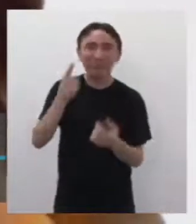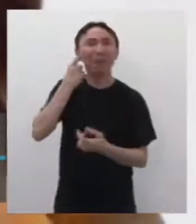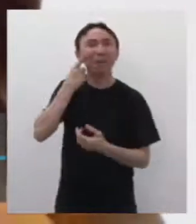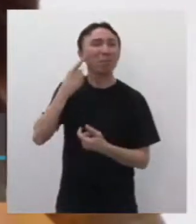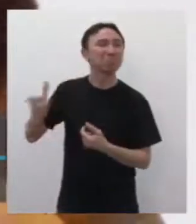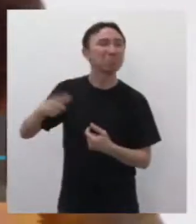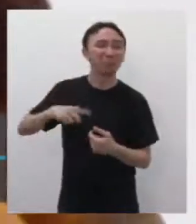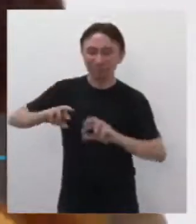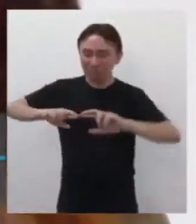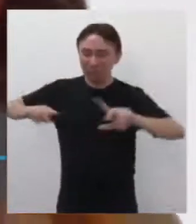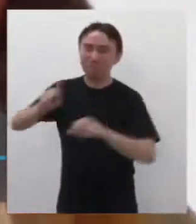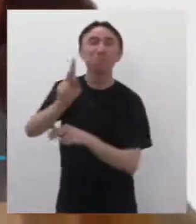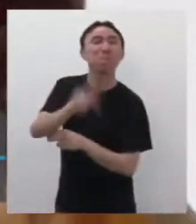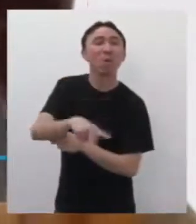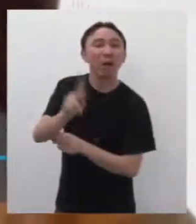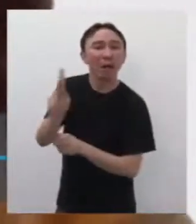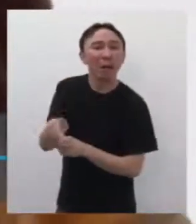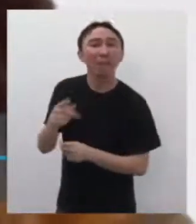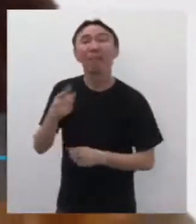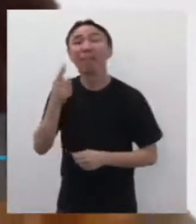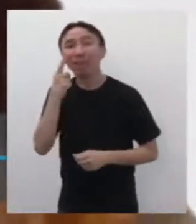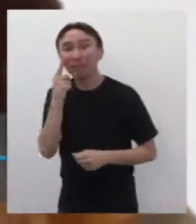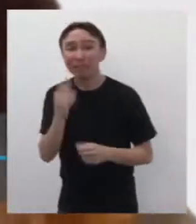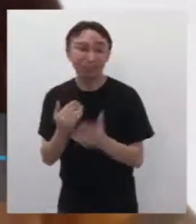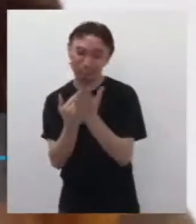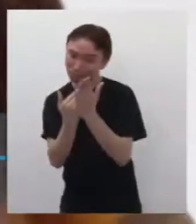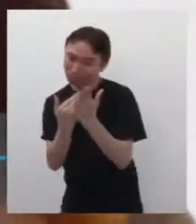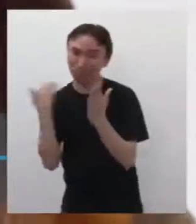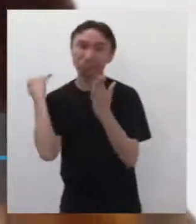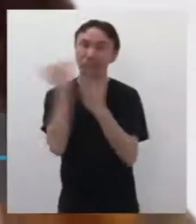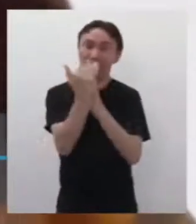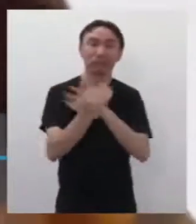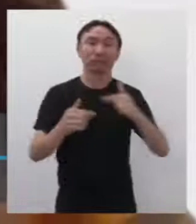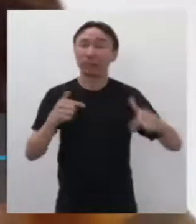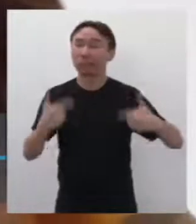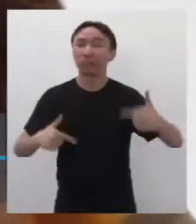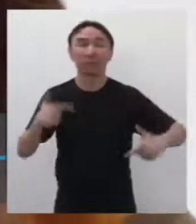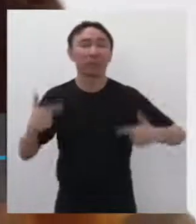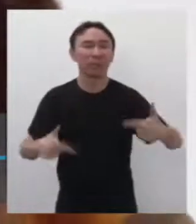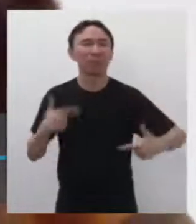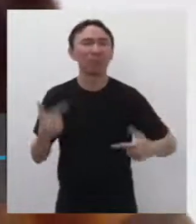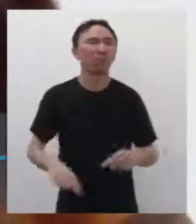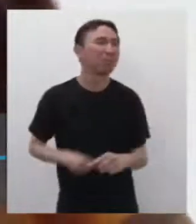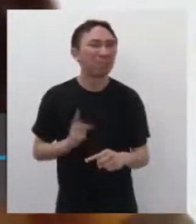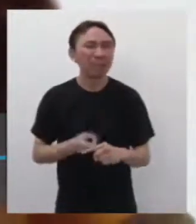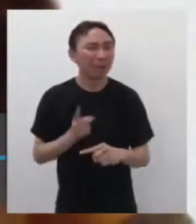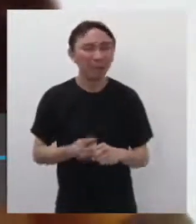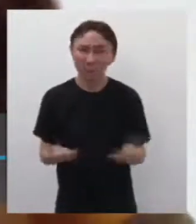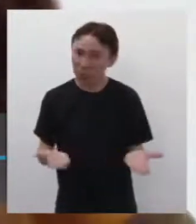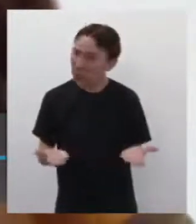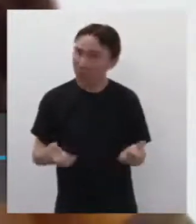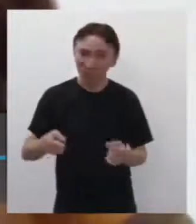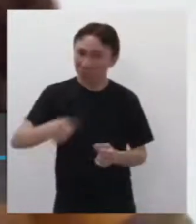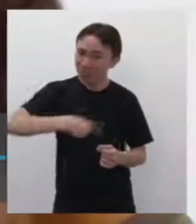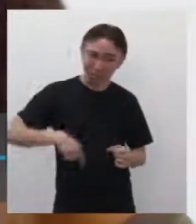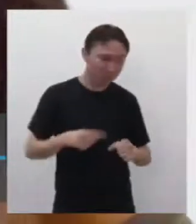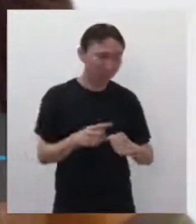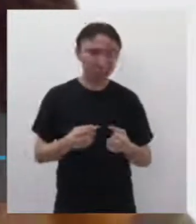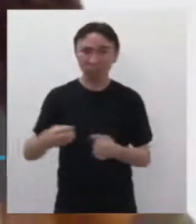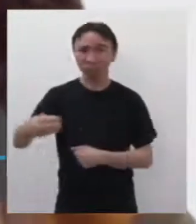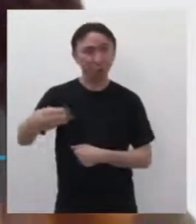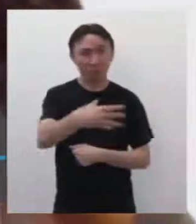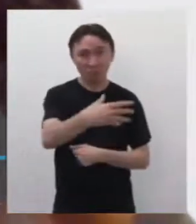falarem sobre isso, sobre o aumento da carga de trabalho, né? Por quê? Porque a gente está num momento novo mesmo. Então, eu tenho essa